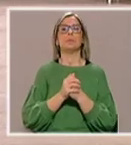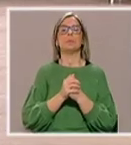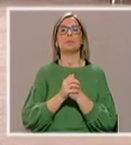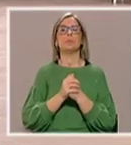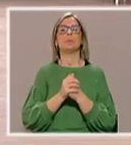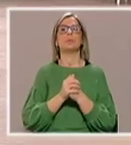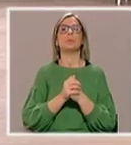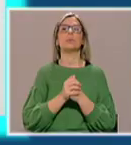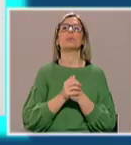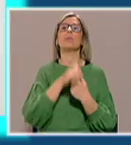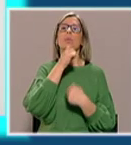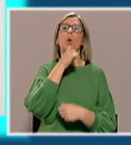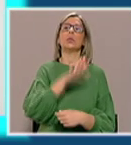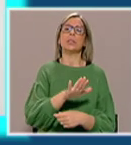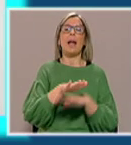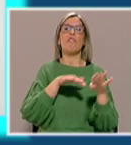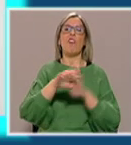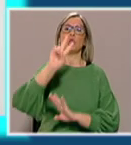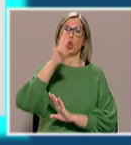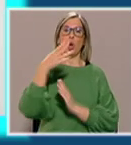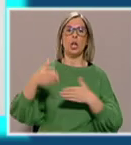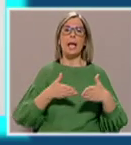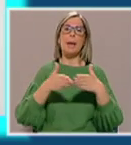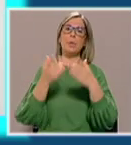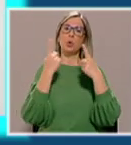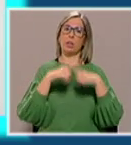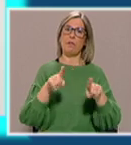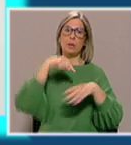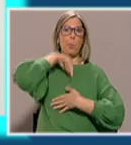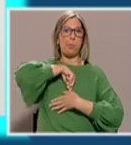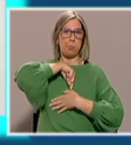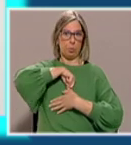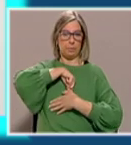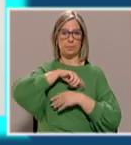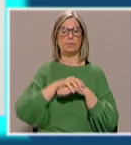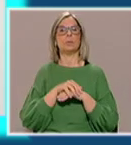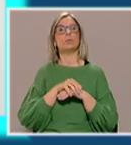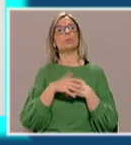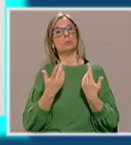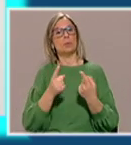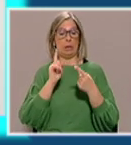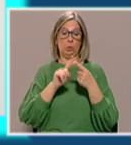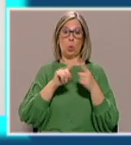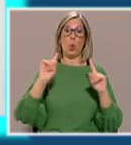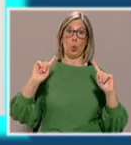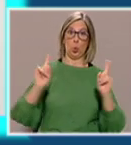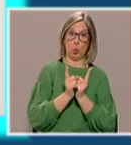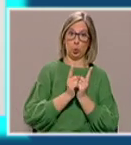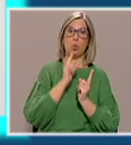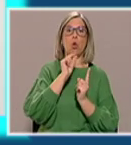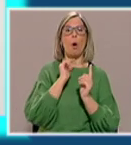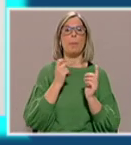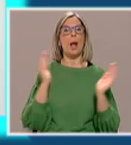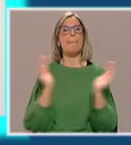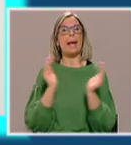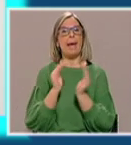O sangue realiza 2 trajetos distintos no corpo humano. Um mais curto, a pequena